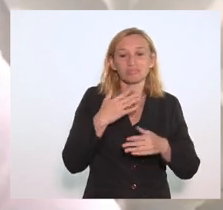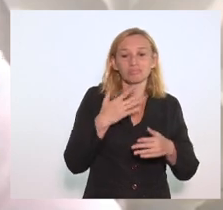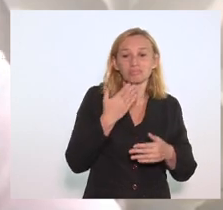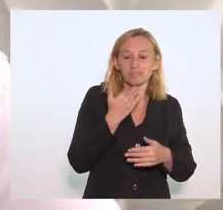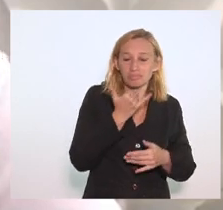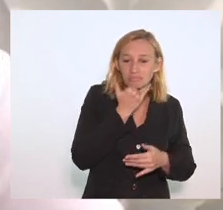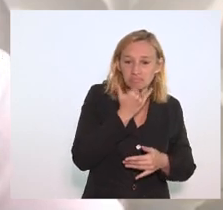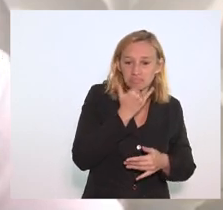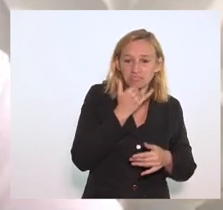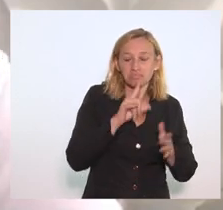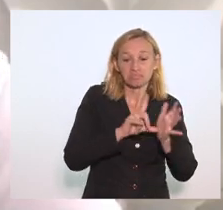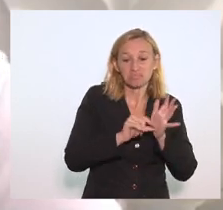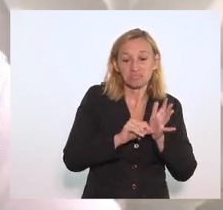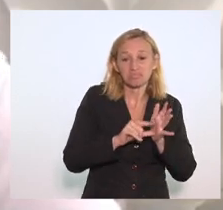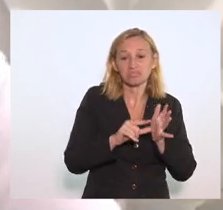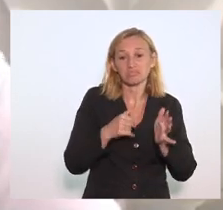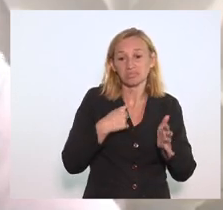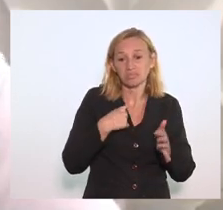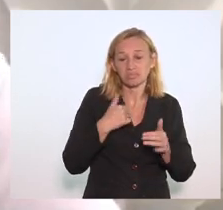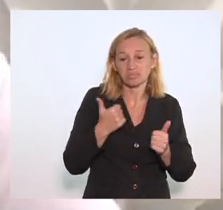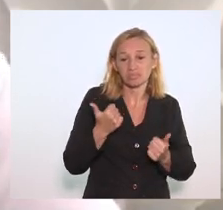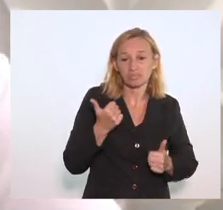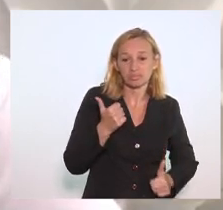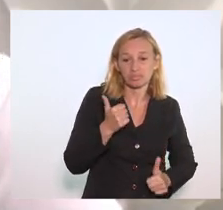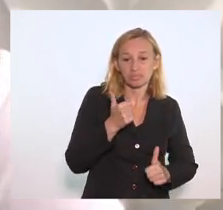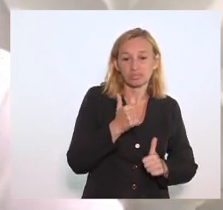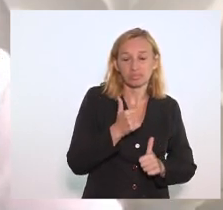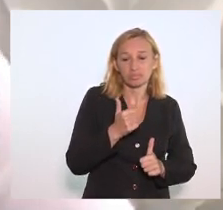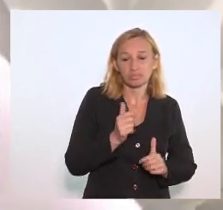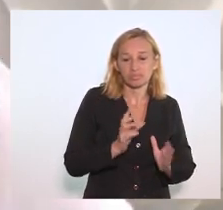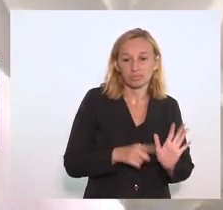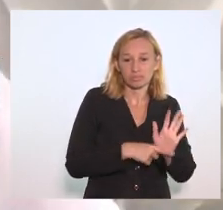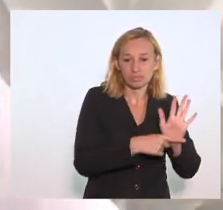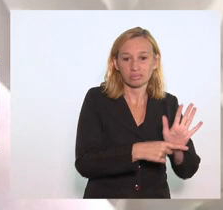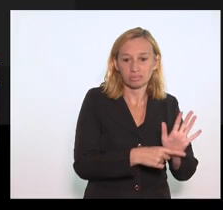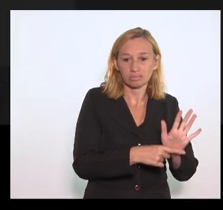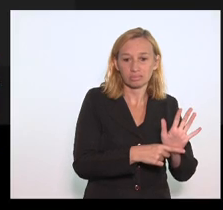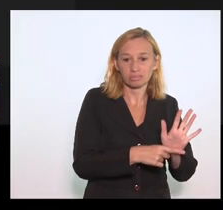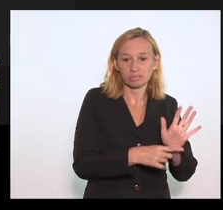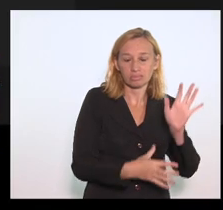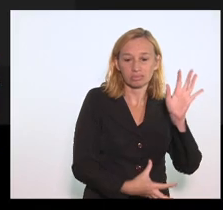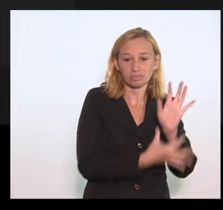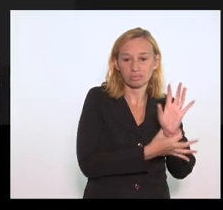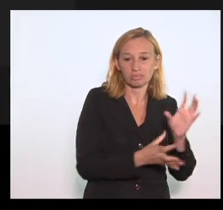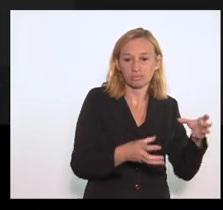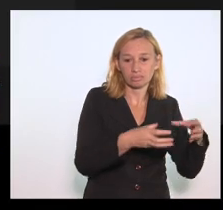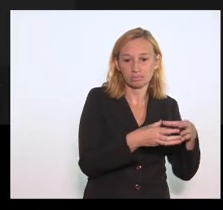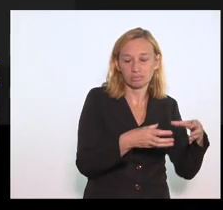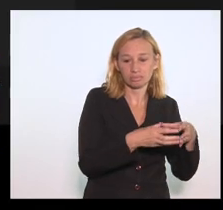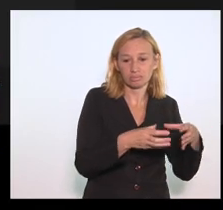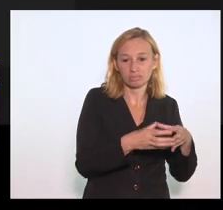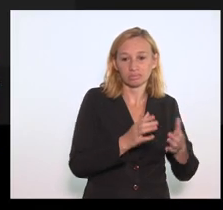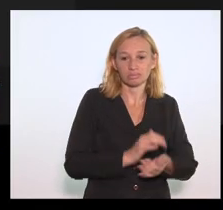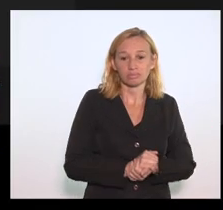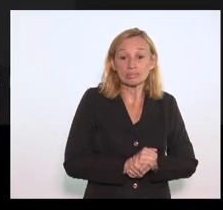desculpas pelo atraso, mas eu estava dando posse à Comissão de Segurança e eu vou para outra. Deputado Valdeque Carneiro.